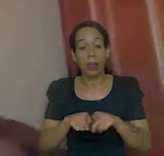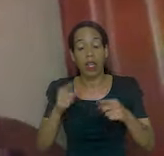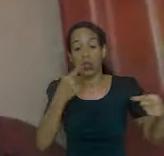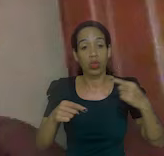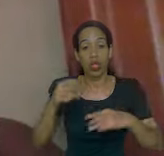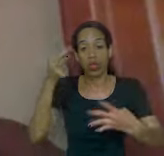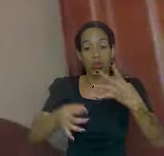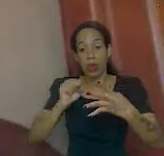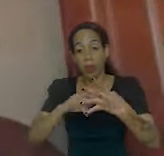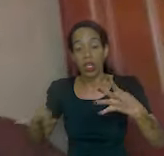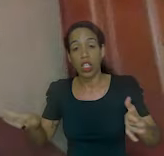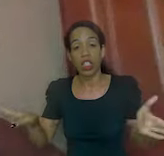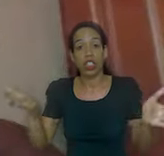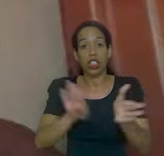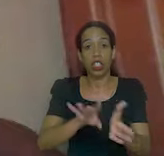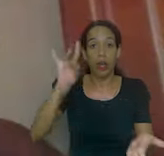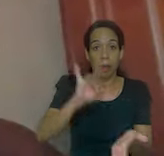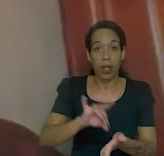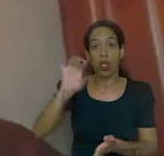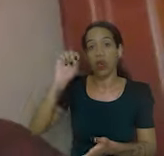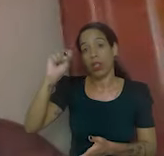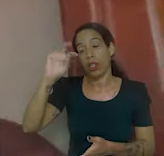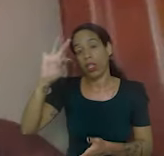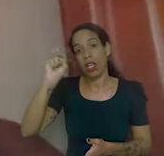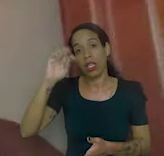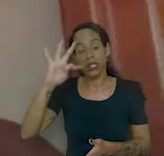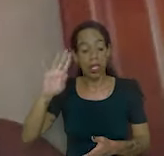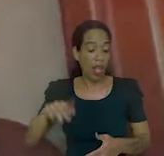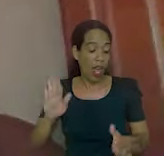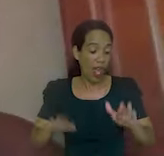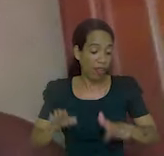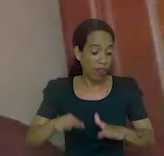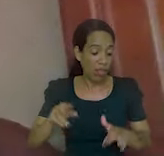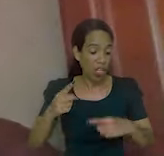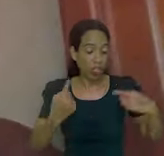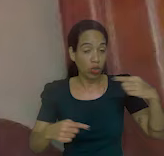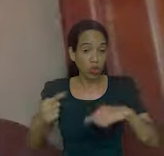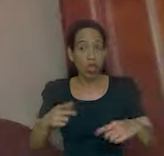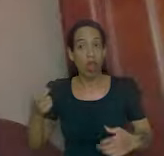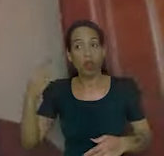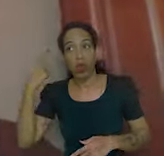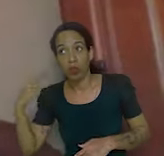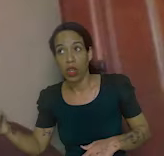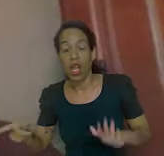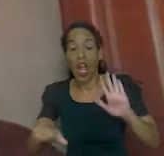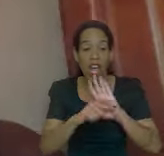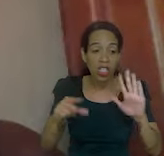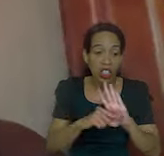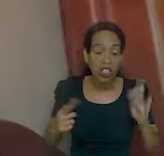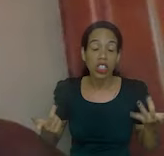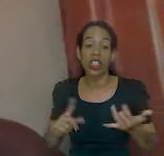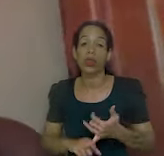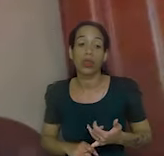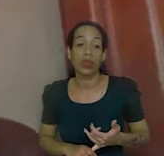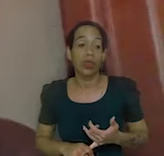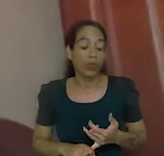discussão jurisprudencial, que chega, de fato, no TST. E, às vezes, até discussão no dia a dia mesmo, entre advogados, pegando artigo de